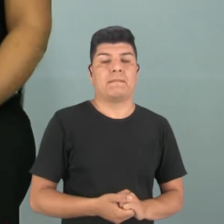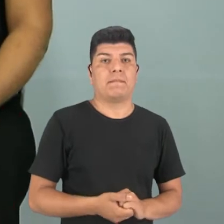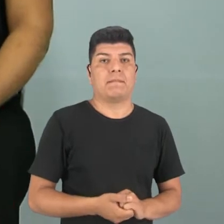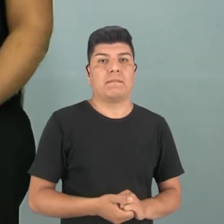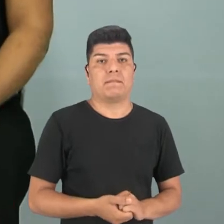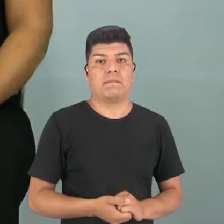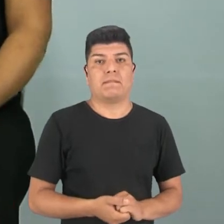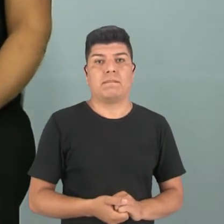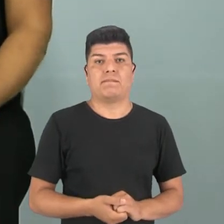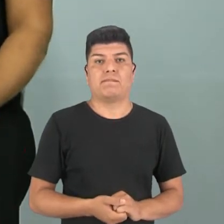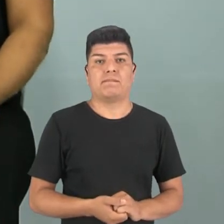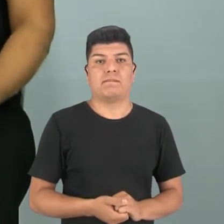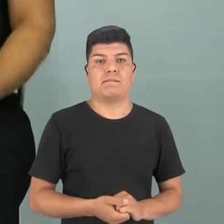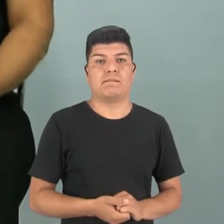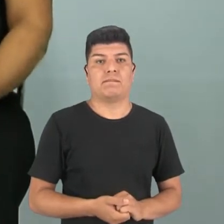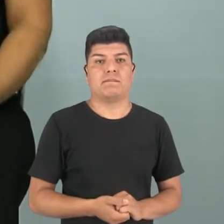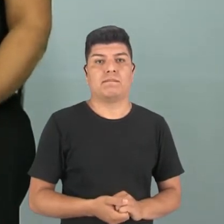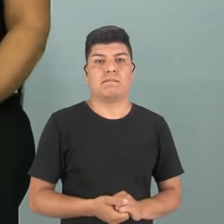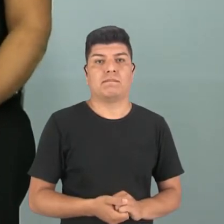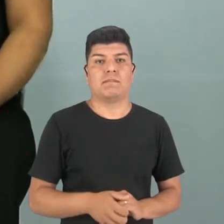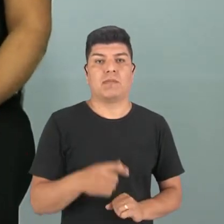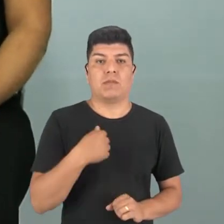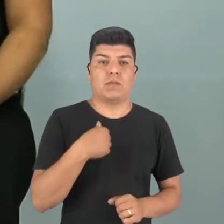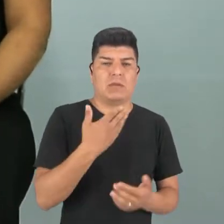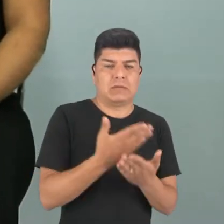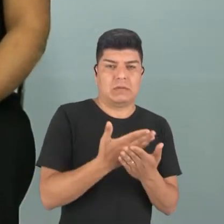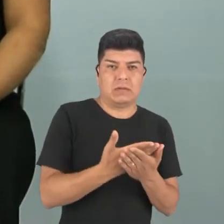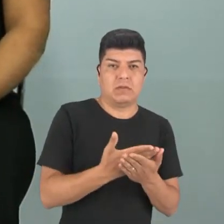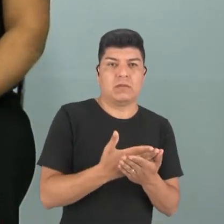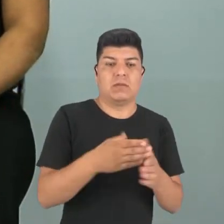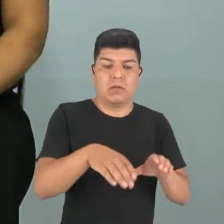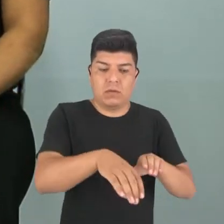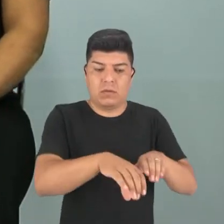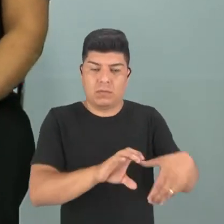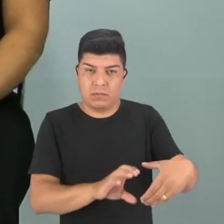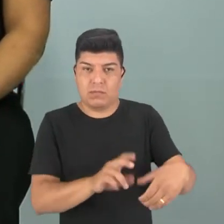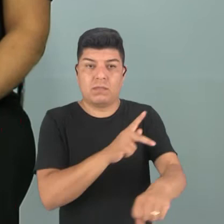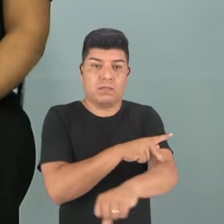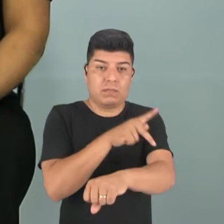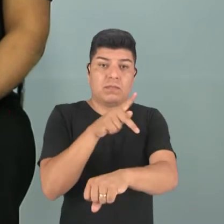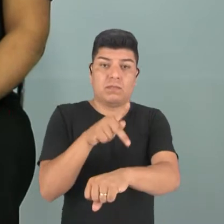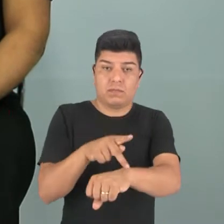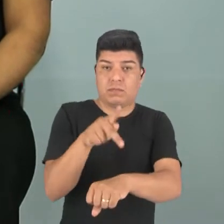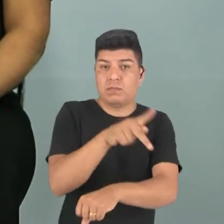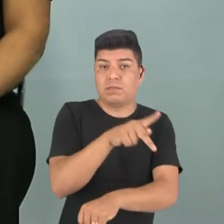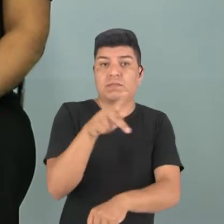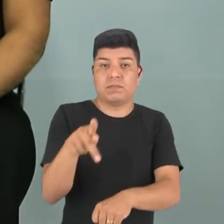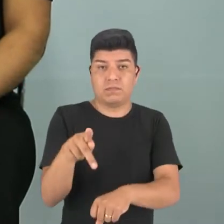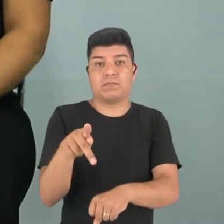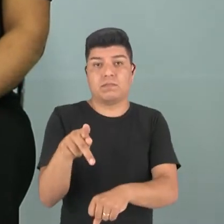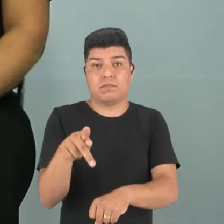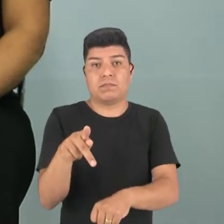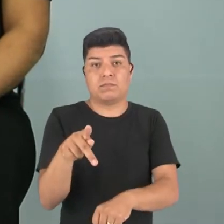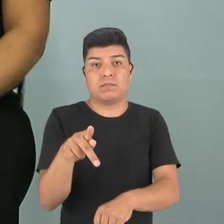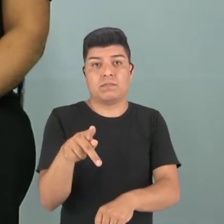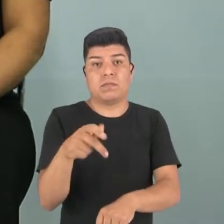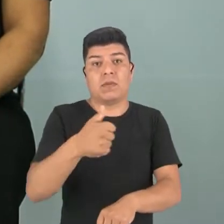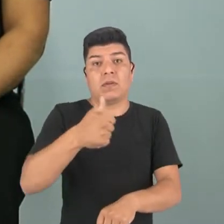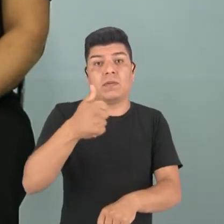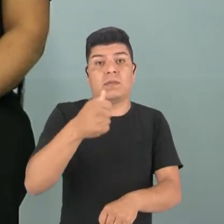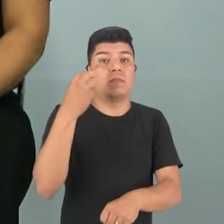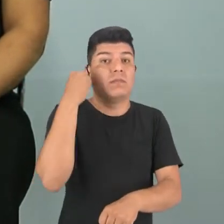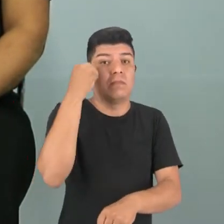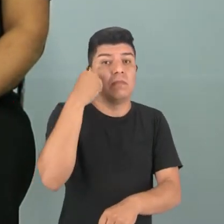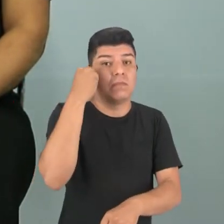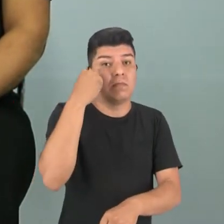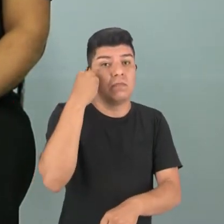a minha graduação, me formei, né, em pedagogia para ser professora, e a minha primeira experiência